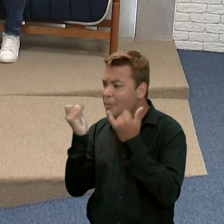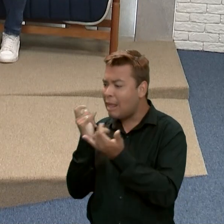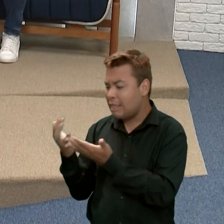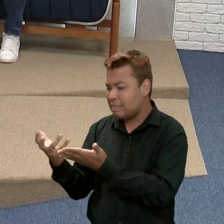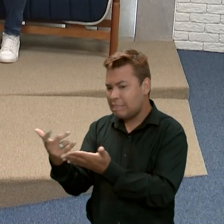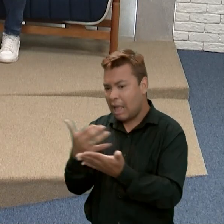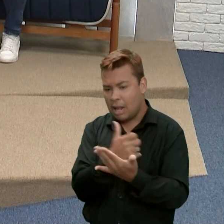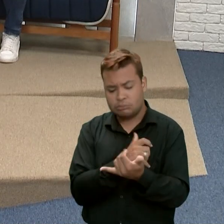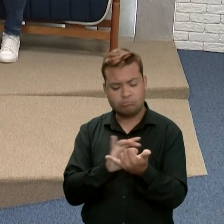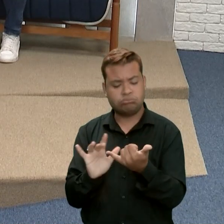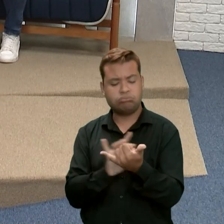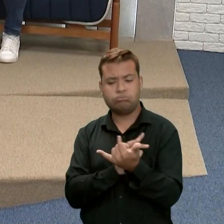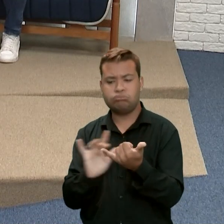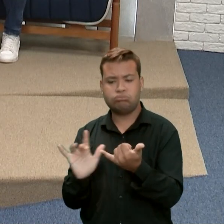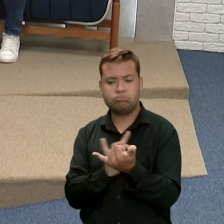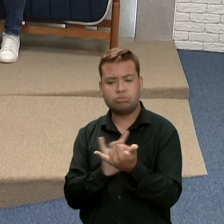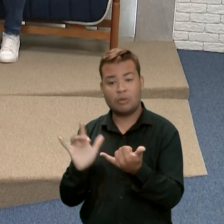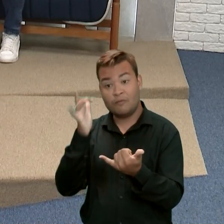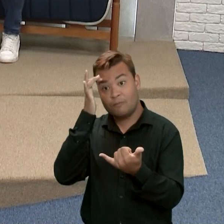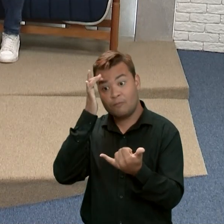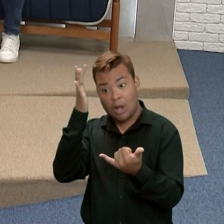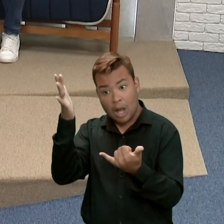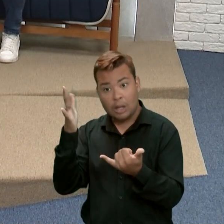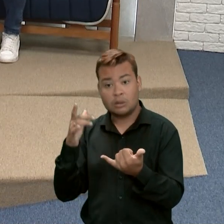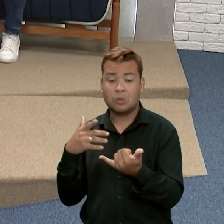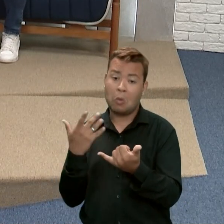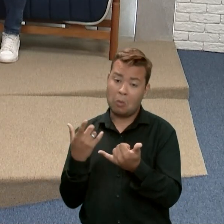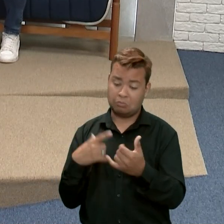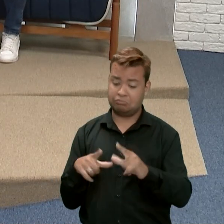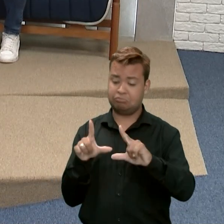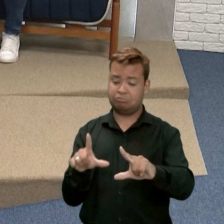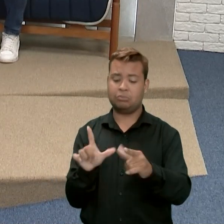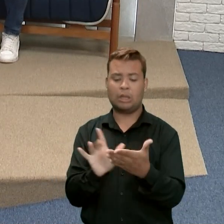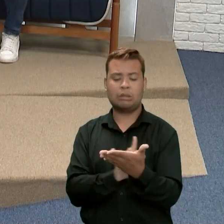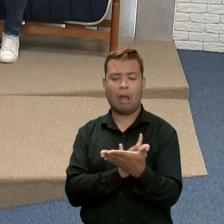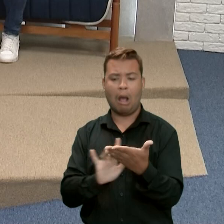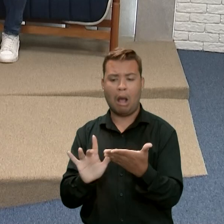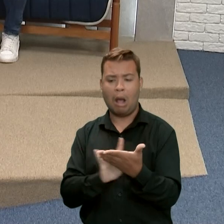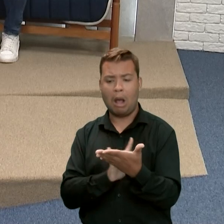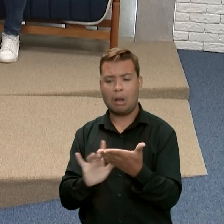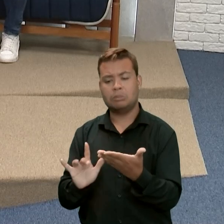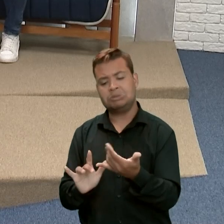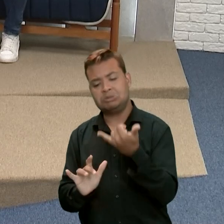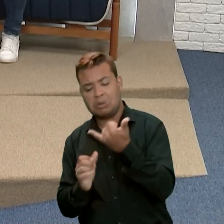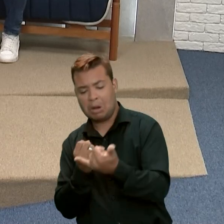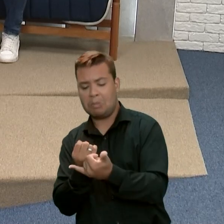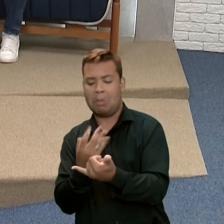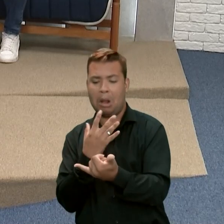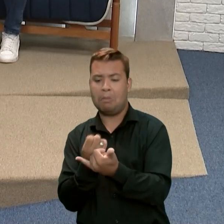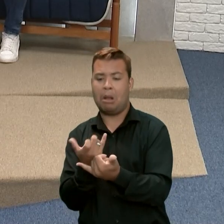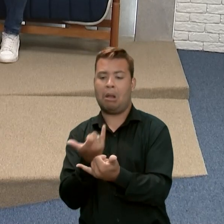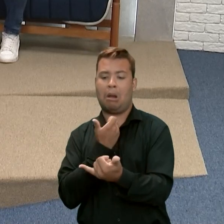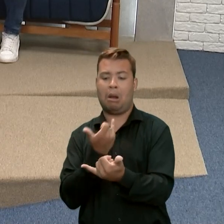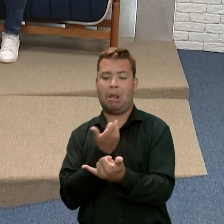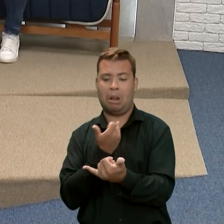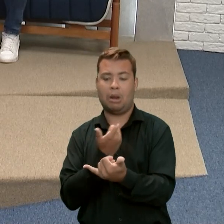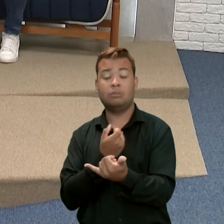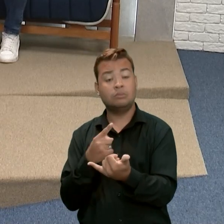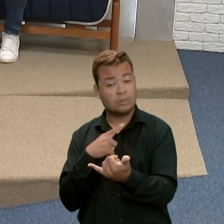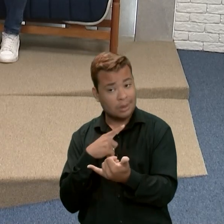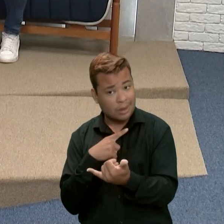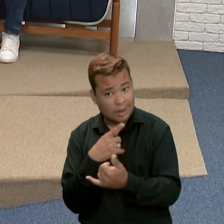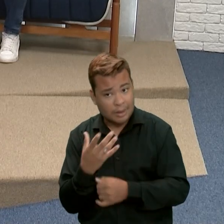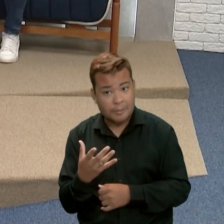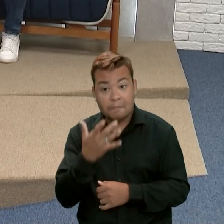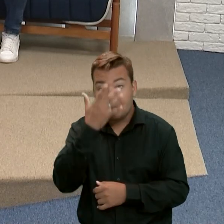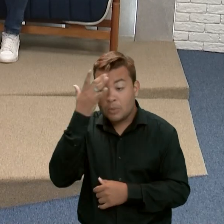chegam ali na palma da mão, já está no tablet, está no smartphone que a pessoa está utilizando. esse